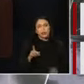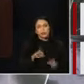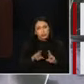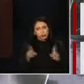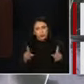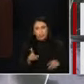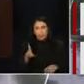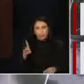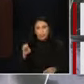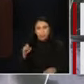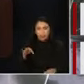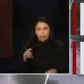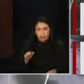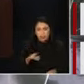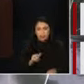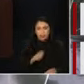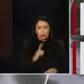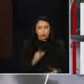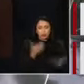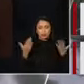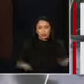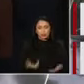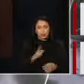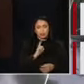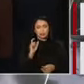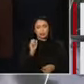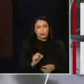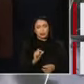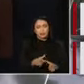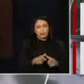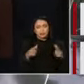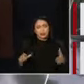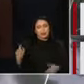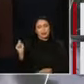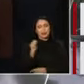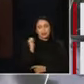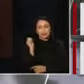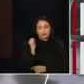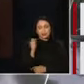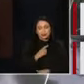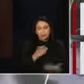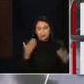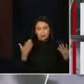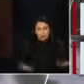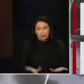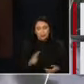lesão ao patrimônio cultural é considerada de maior gravidade social.